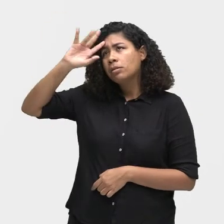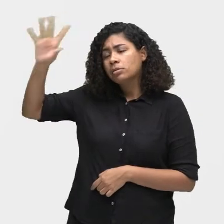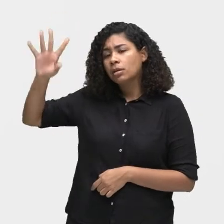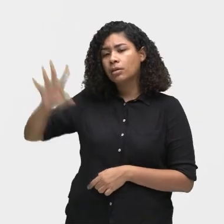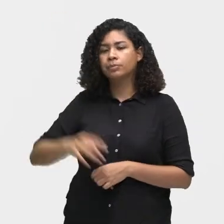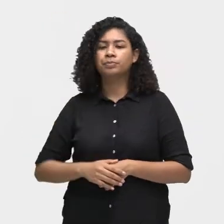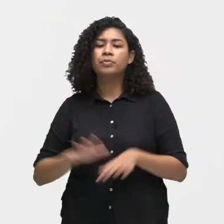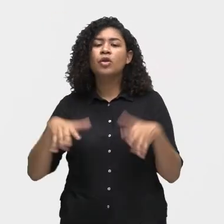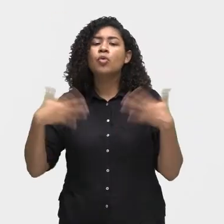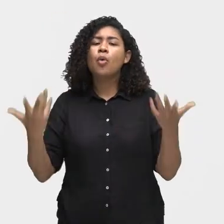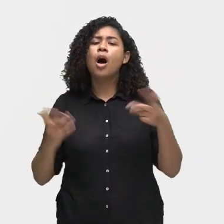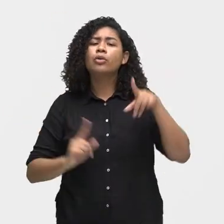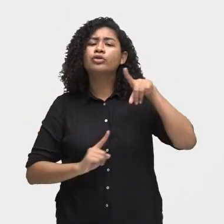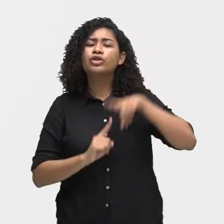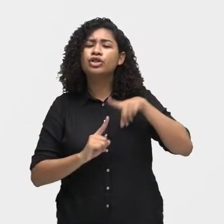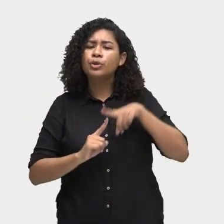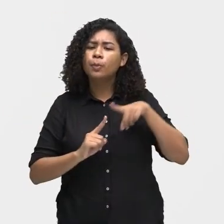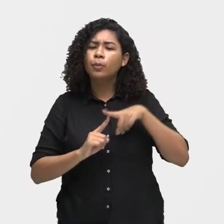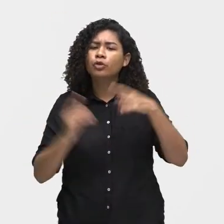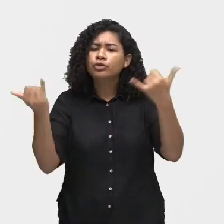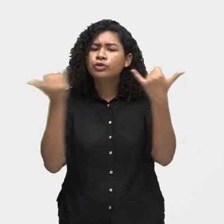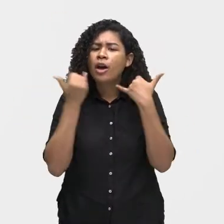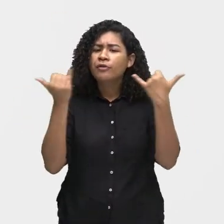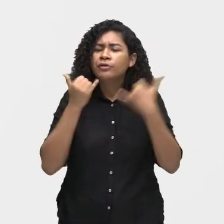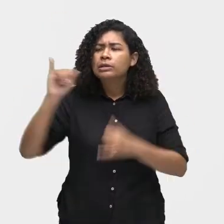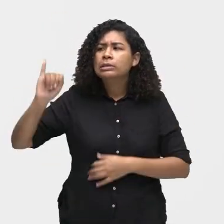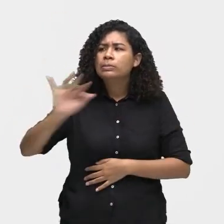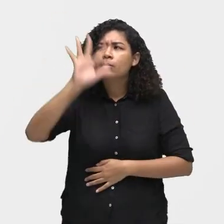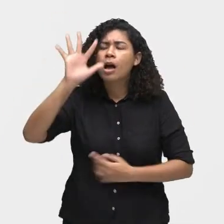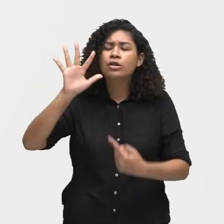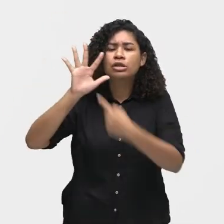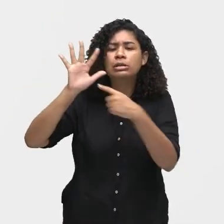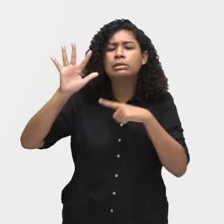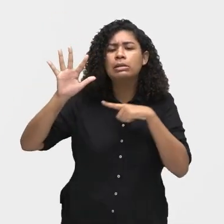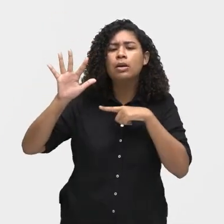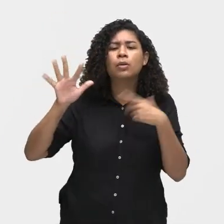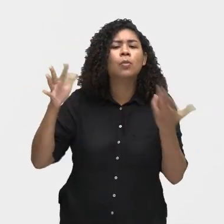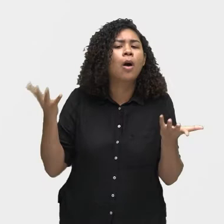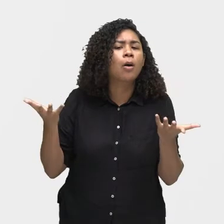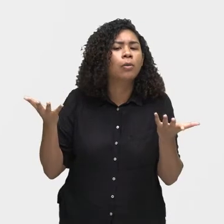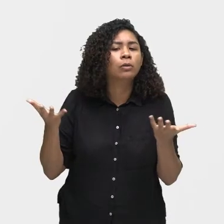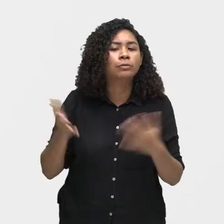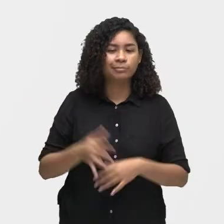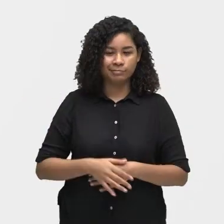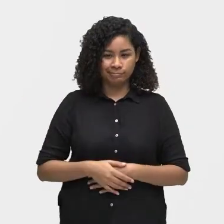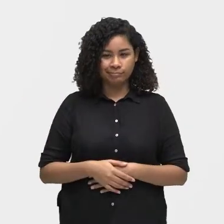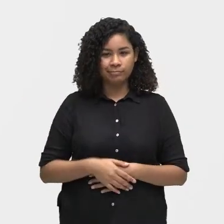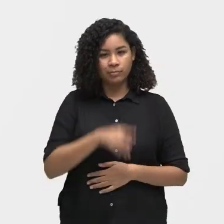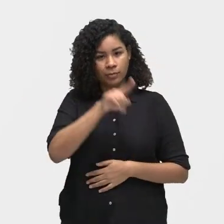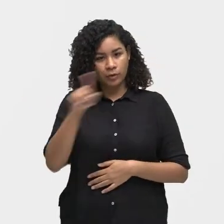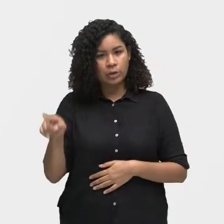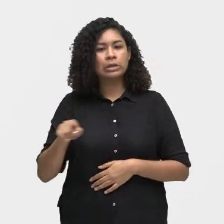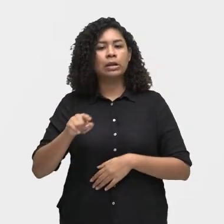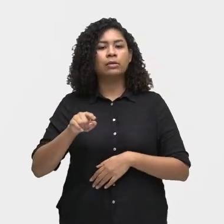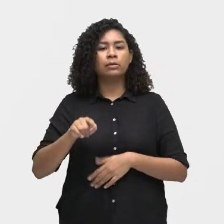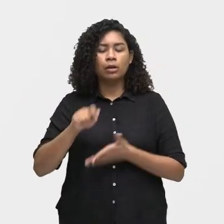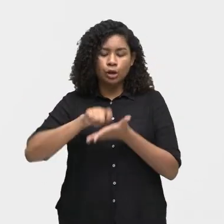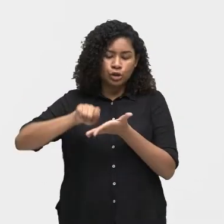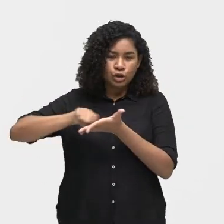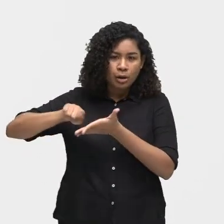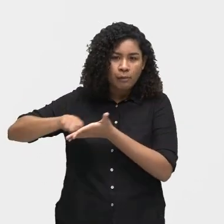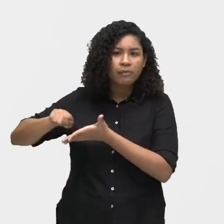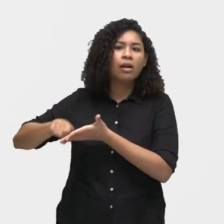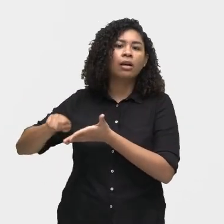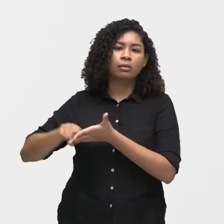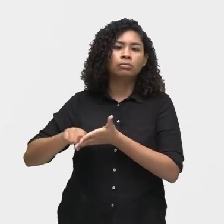de mensagem essa imagem carrega, né? Aí você vai escrever o que significa essa imagem aí